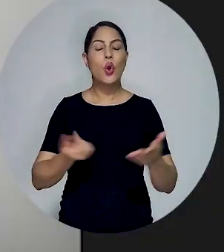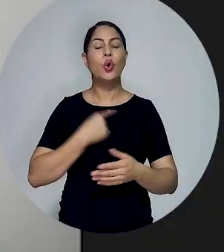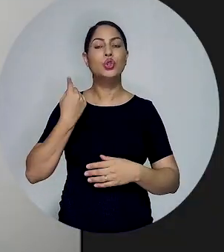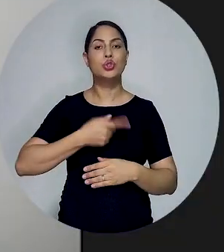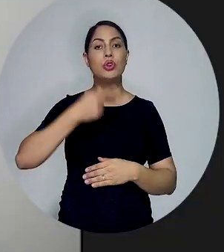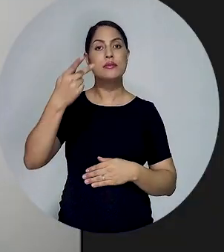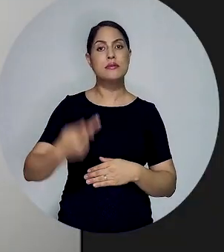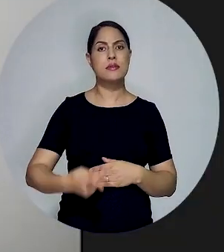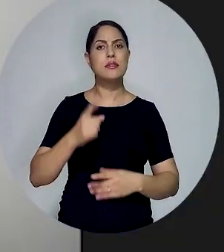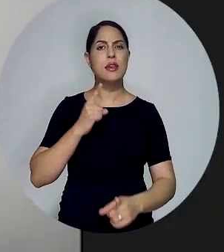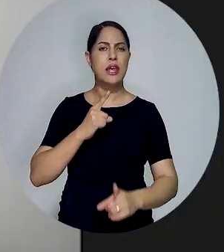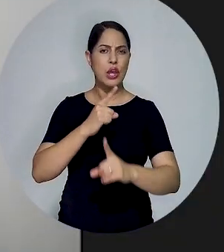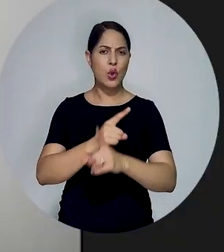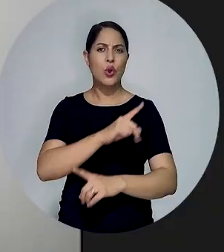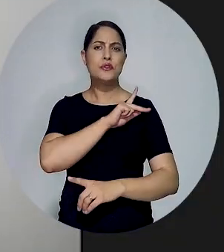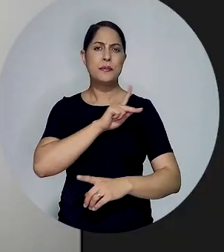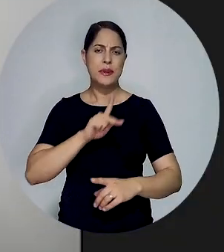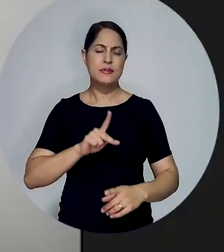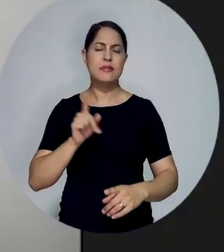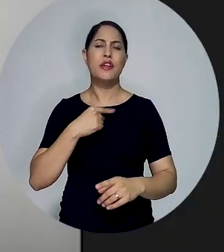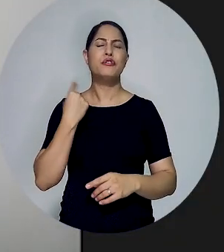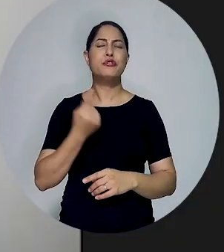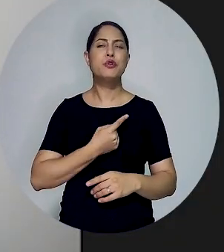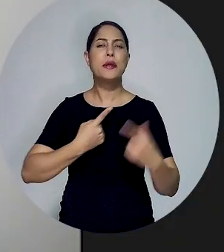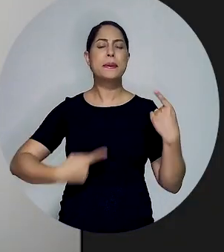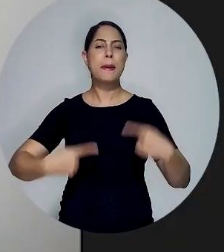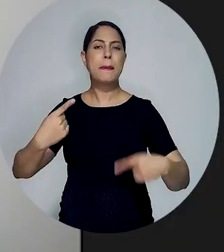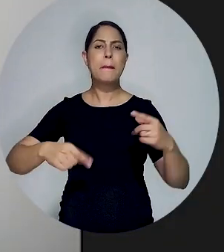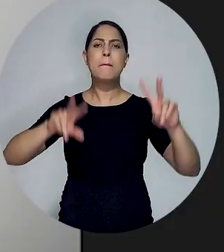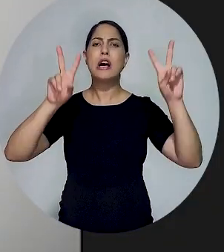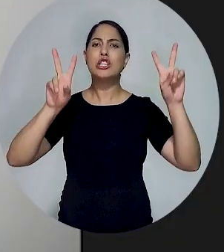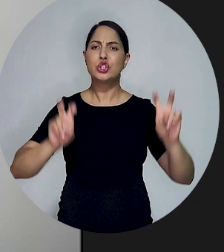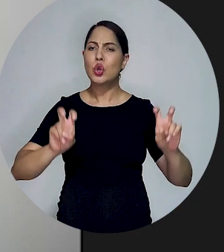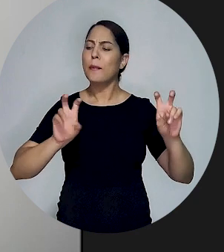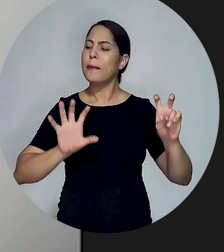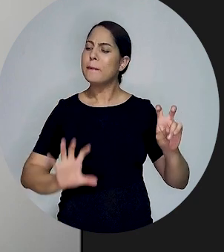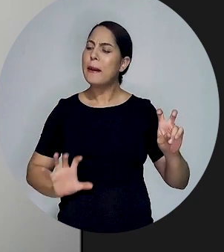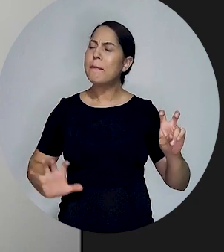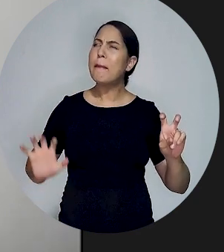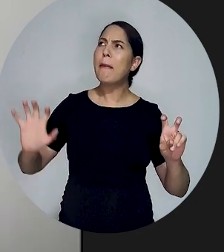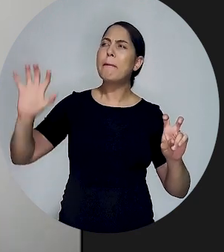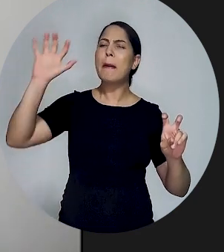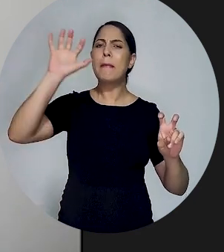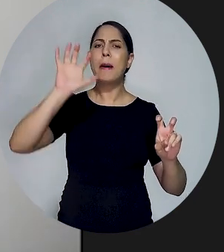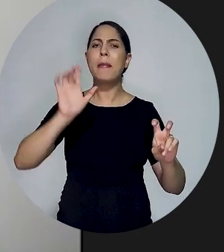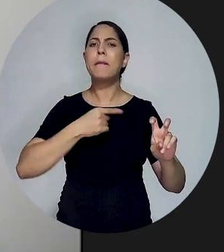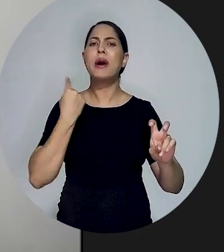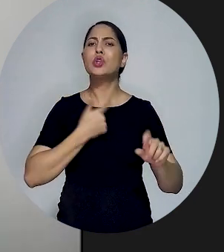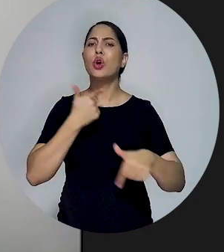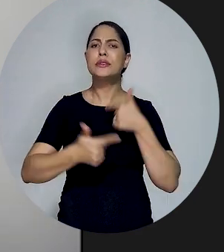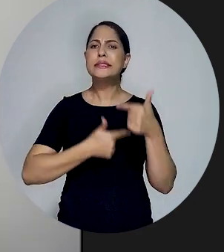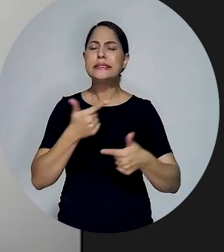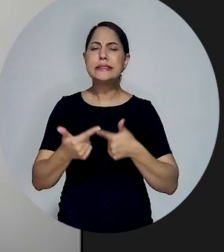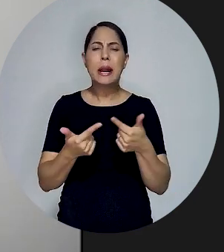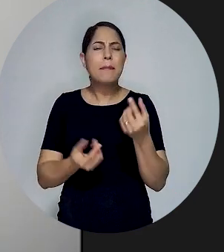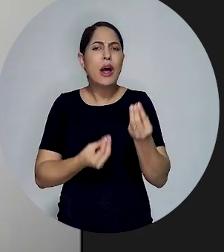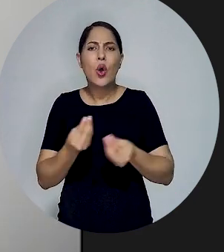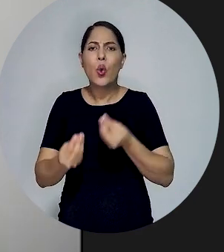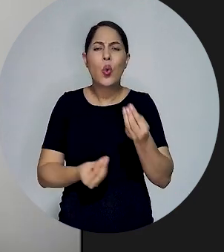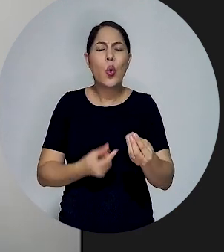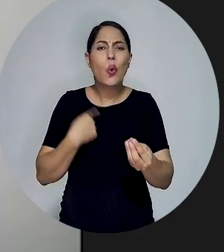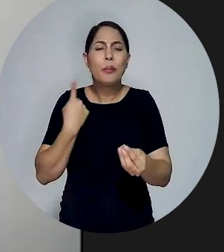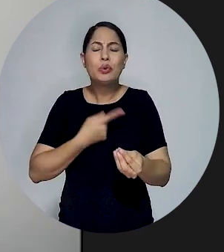de presidentes, nós debatemos justamente as demandas das comissões das seccionais para que a gente pudesse incorporar no nosso plano de